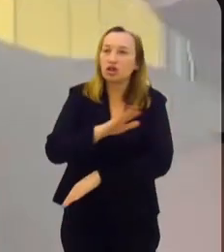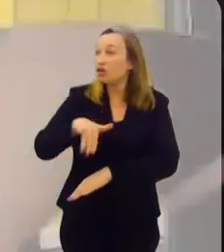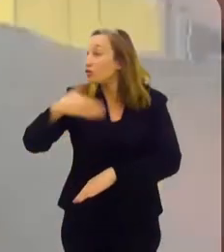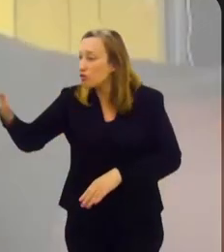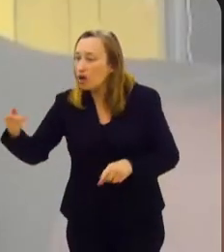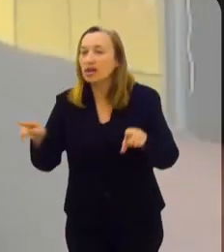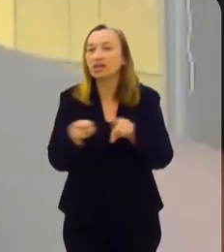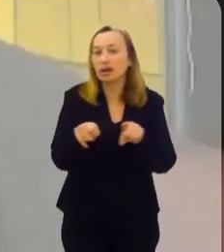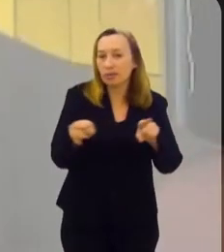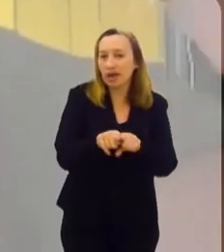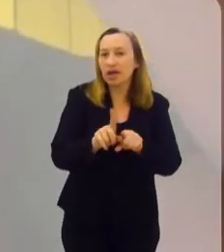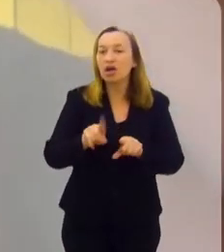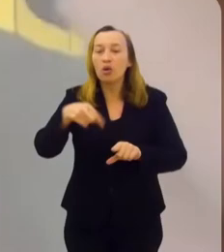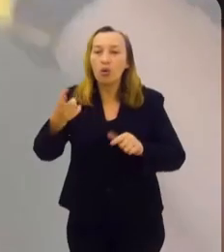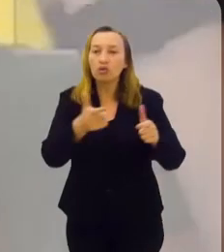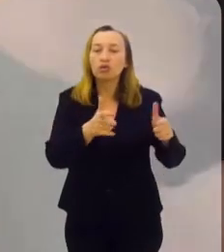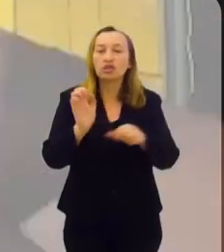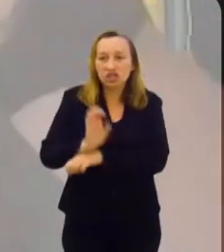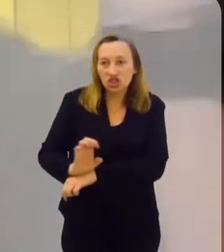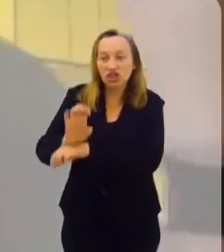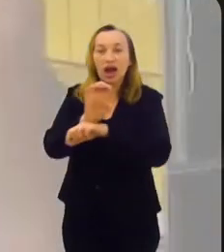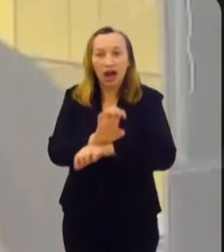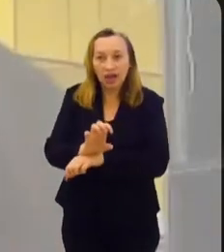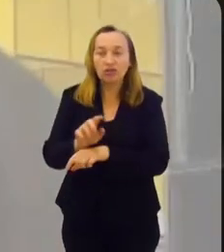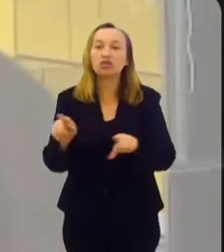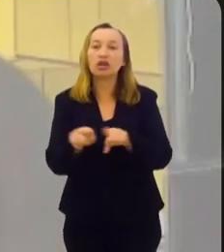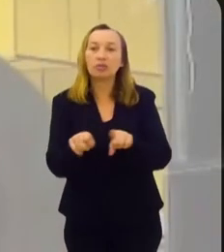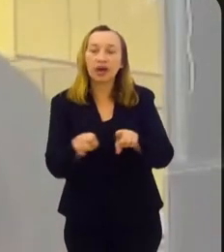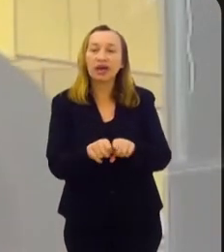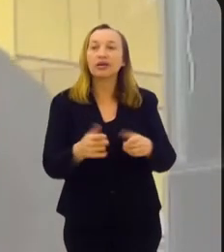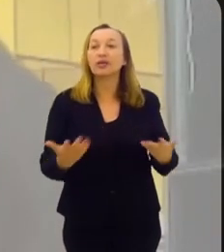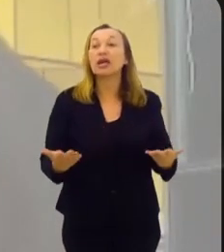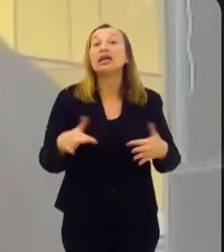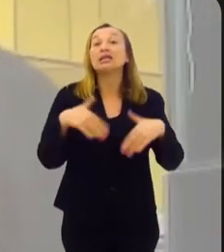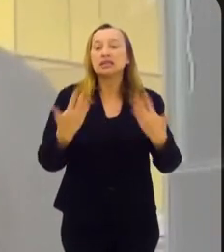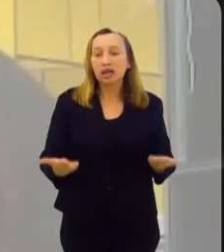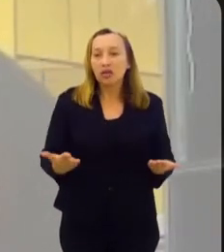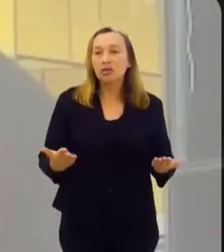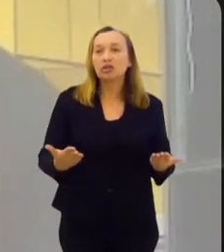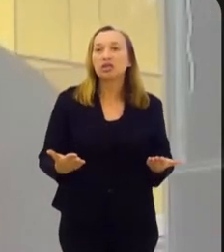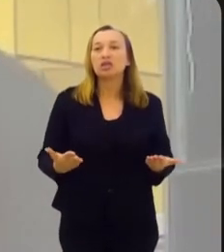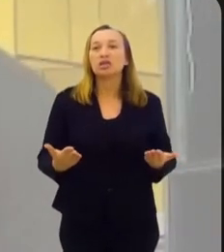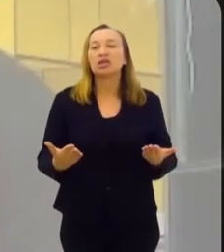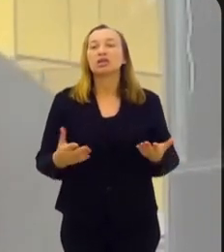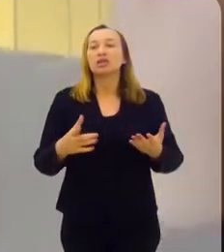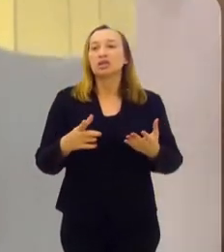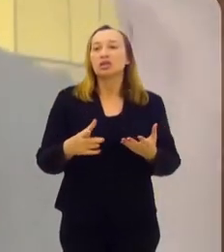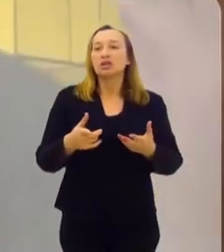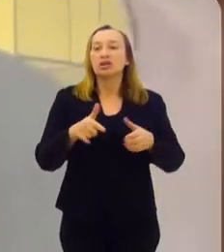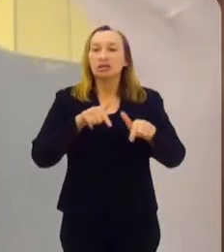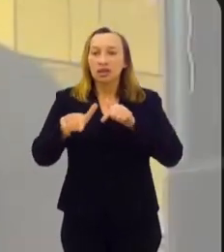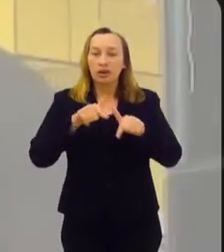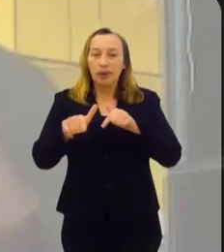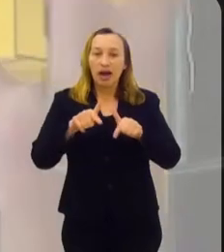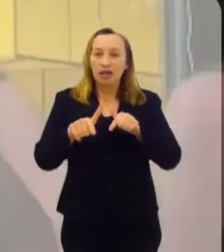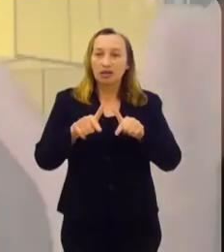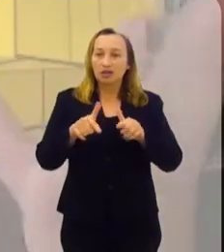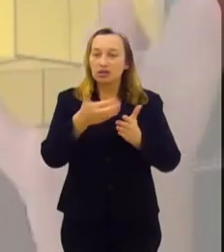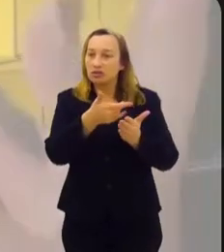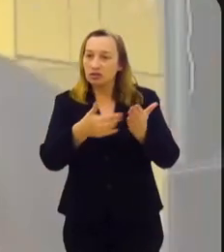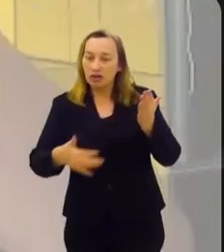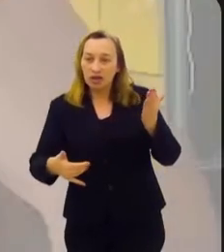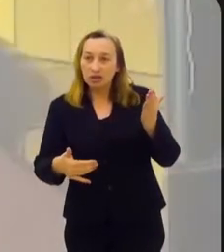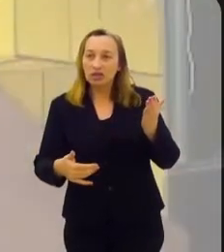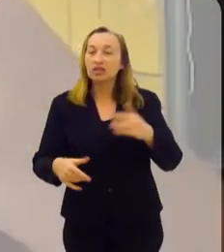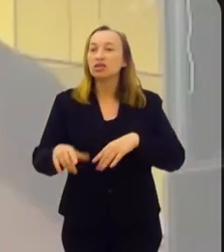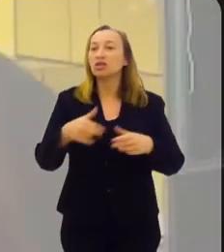Janeiro como um todo e daqui para fora também, né? Para outros estados, em cooperação com outros estados do Brasil. Então, assim, a gente tem uma agenda de